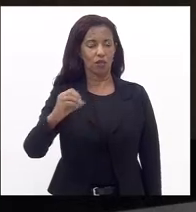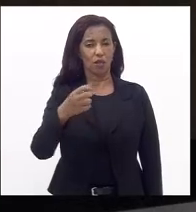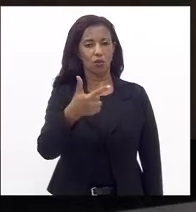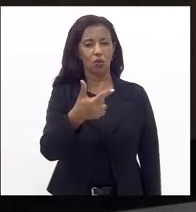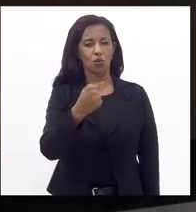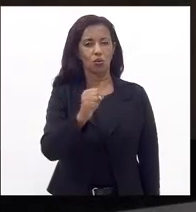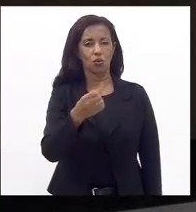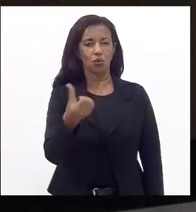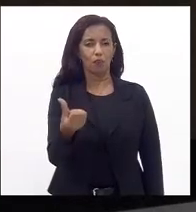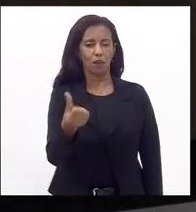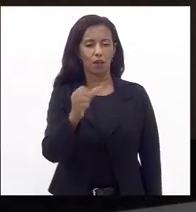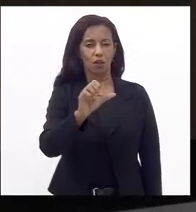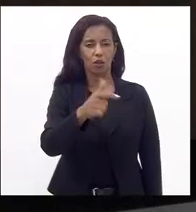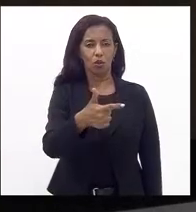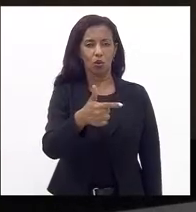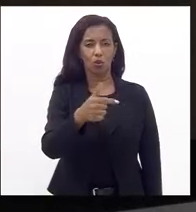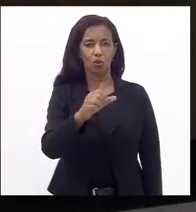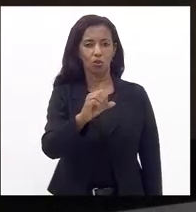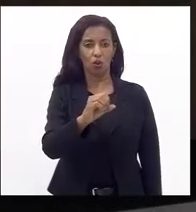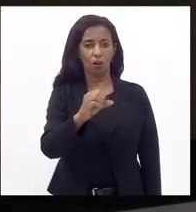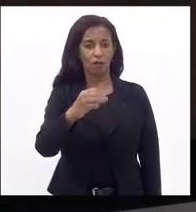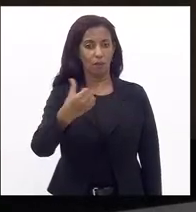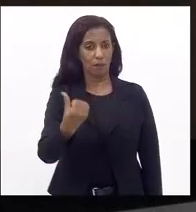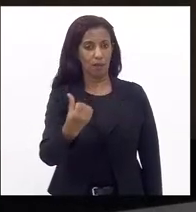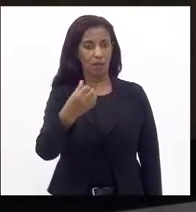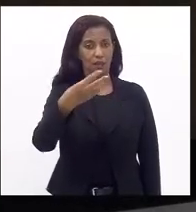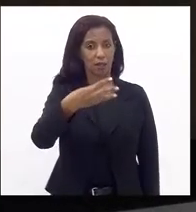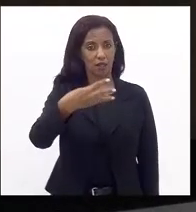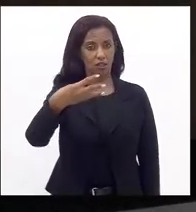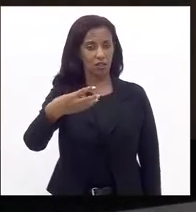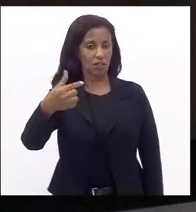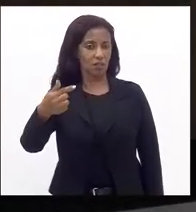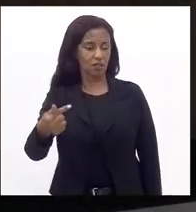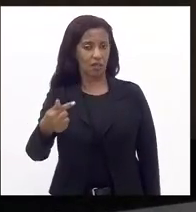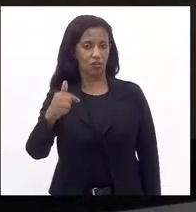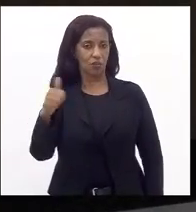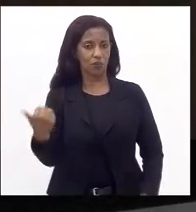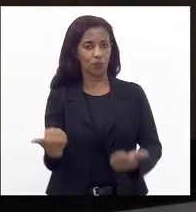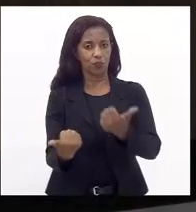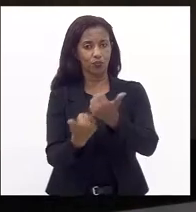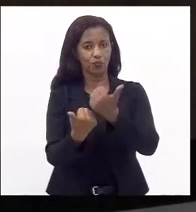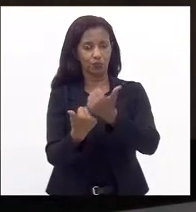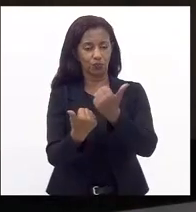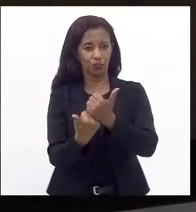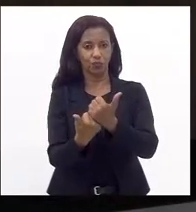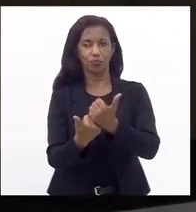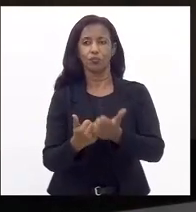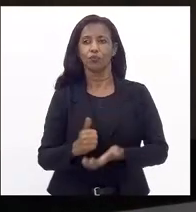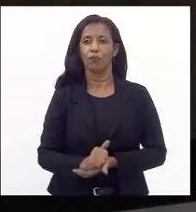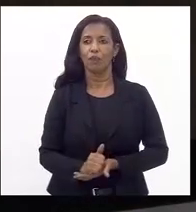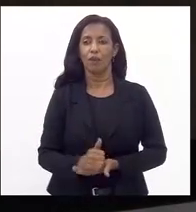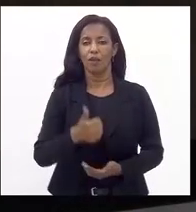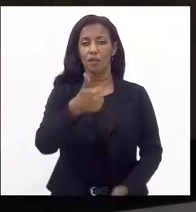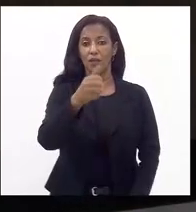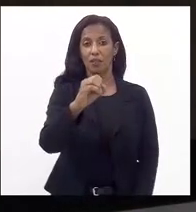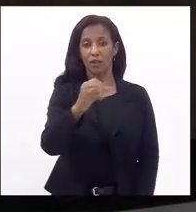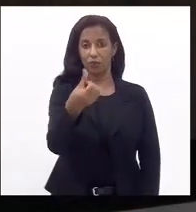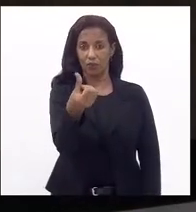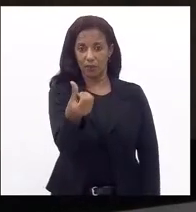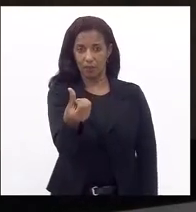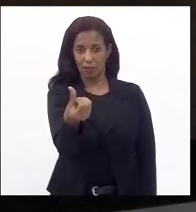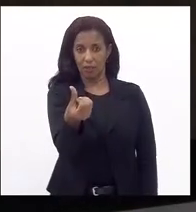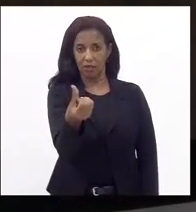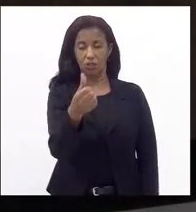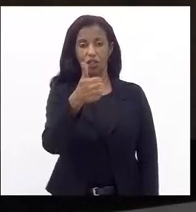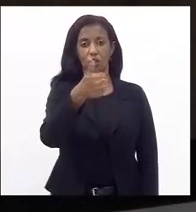882 9.209 1137 favorável com subemenda as emendas 106